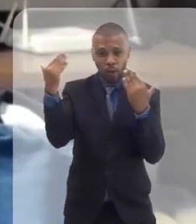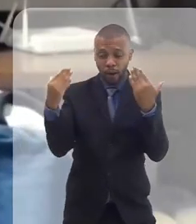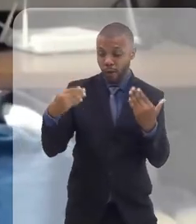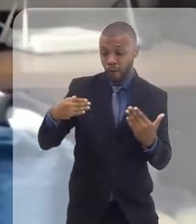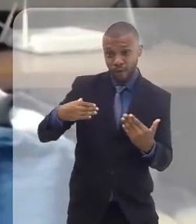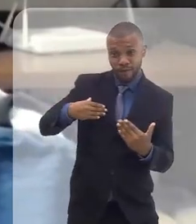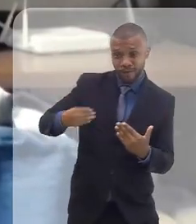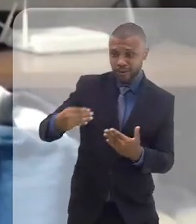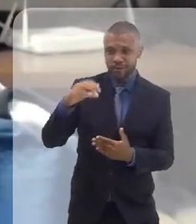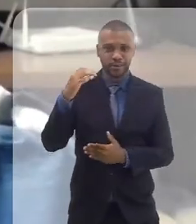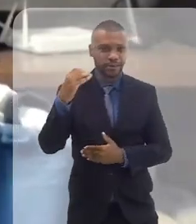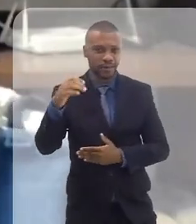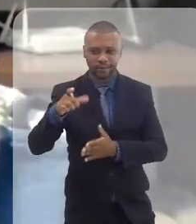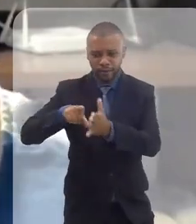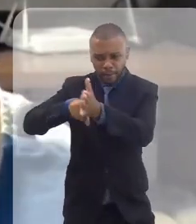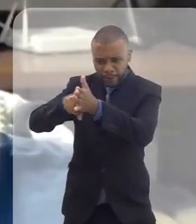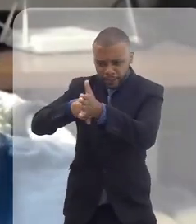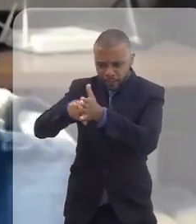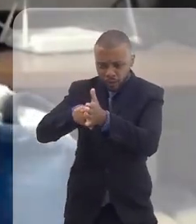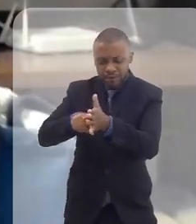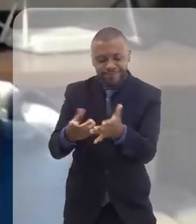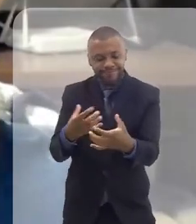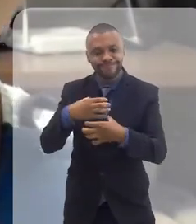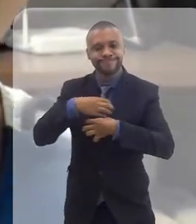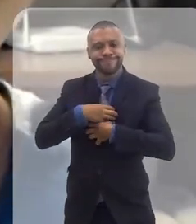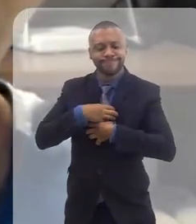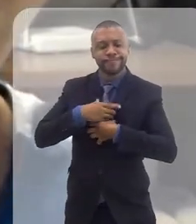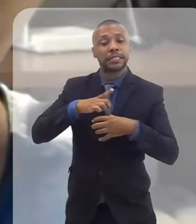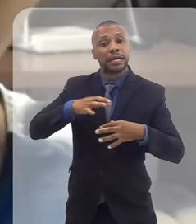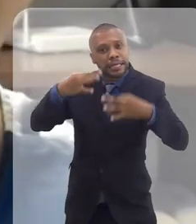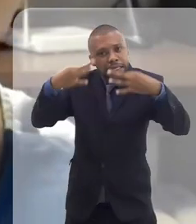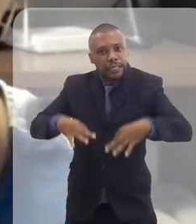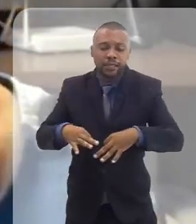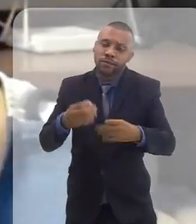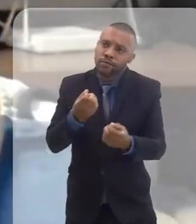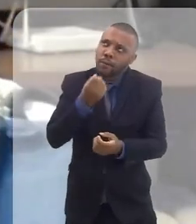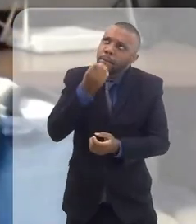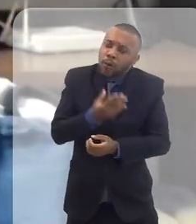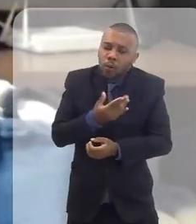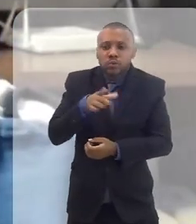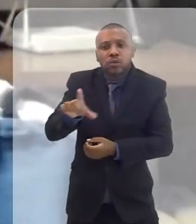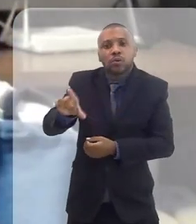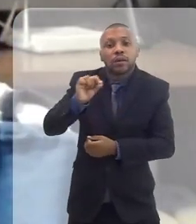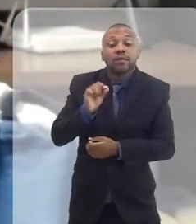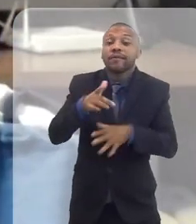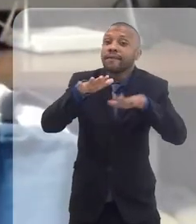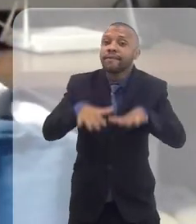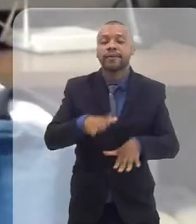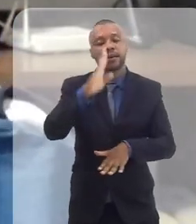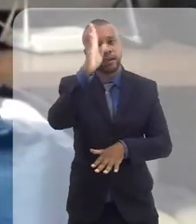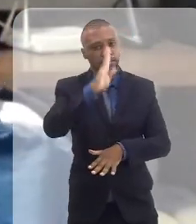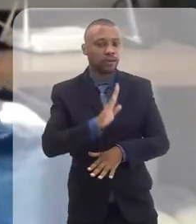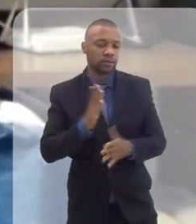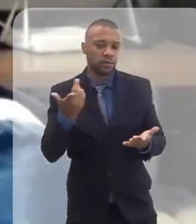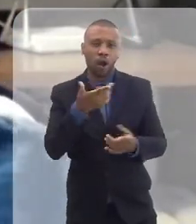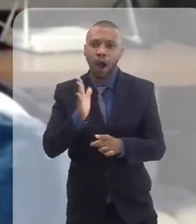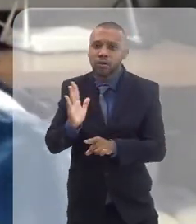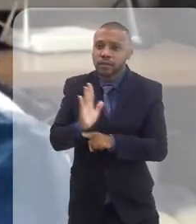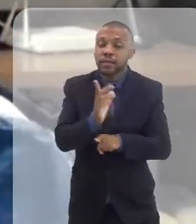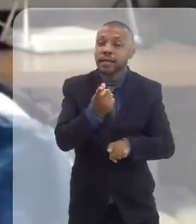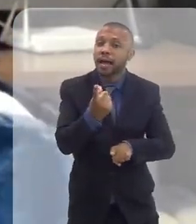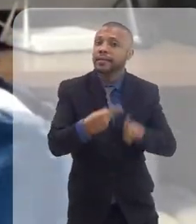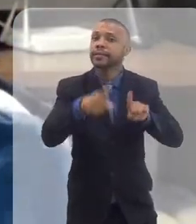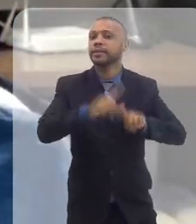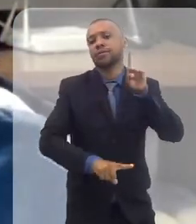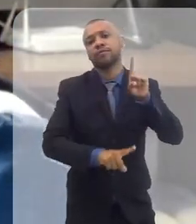te dá a certeza de que eu fiz bem de não ter ficado fora. Eu acho que eu ajudei um pouco